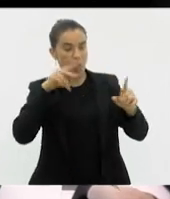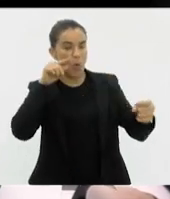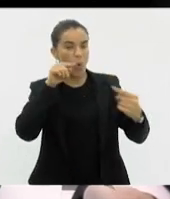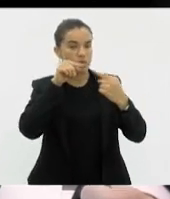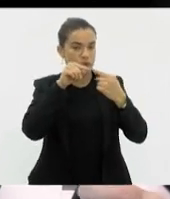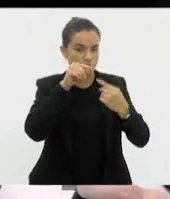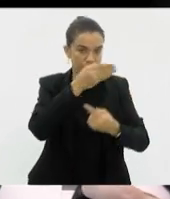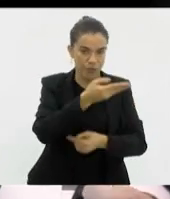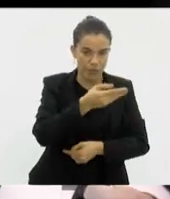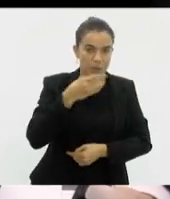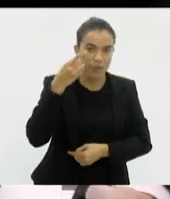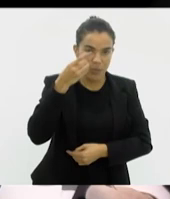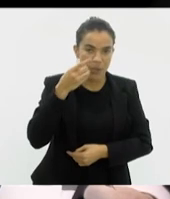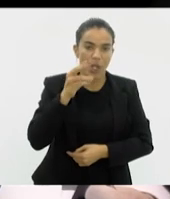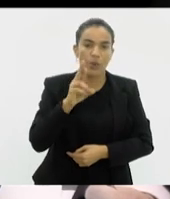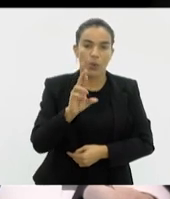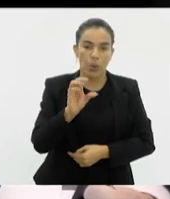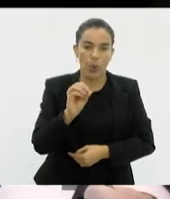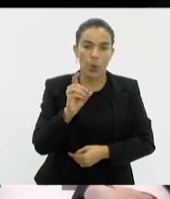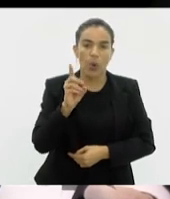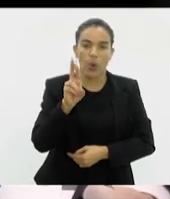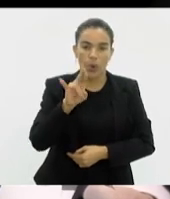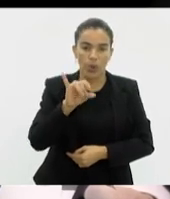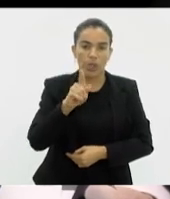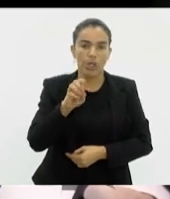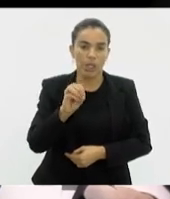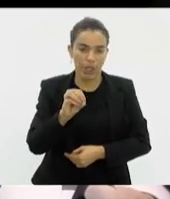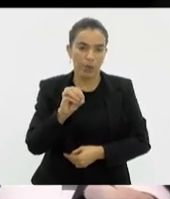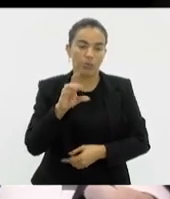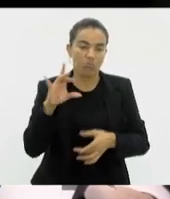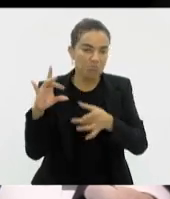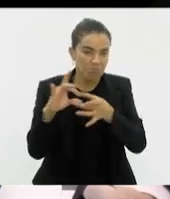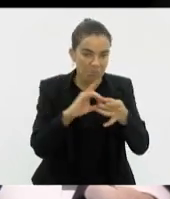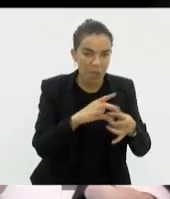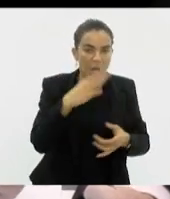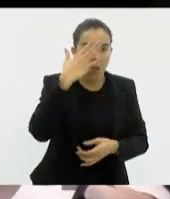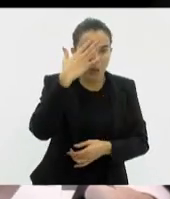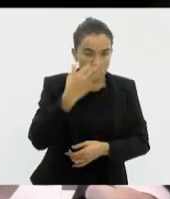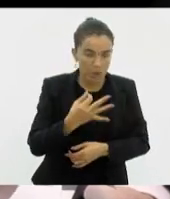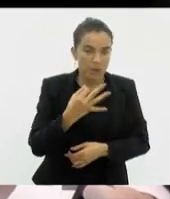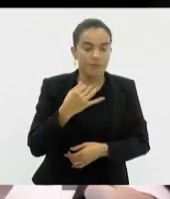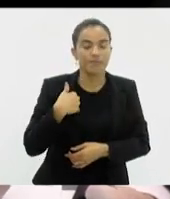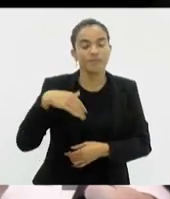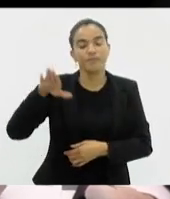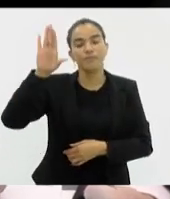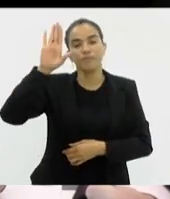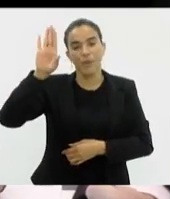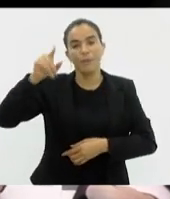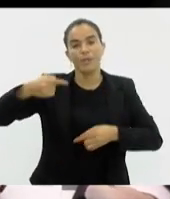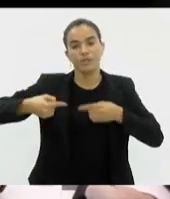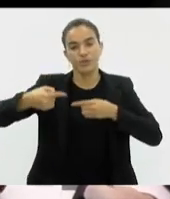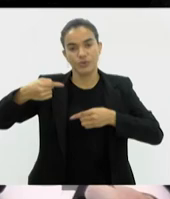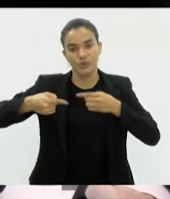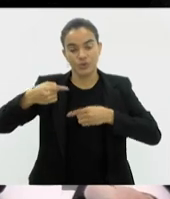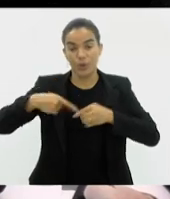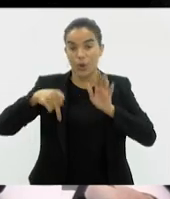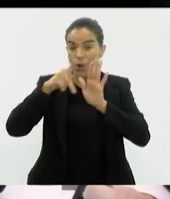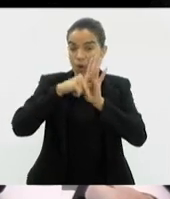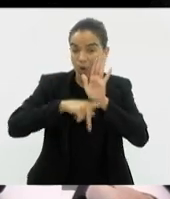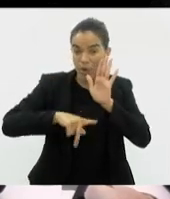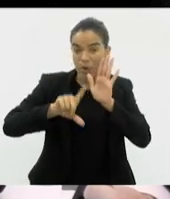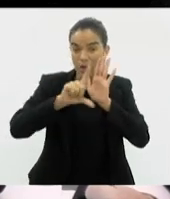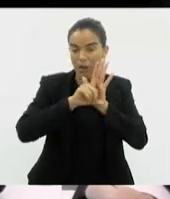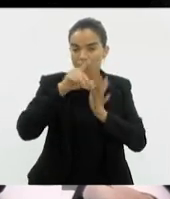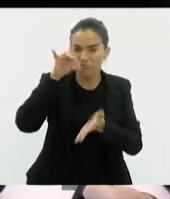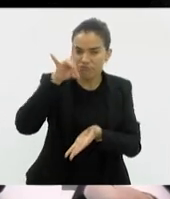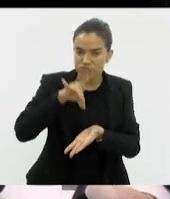Rodrigo Amorim e, nesse sentido, eu entendo que o projeto original